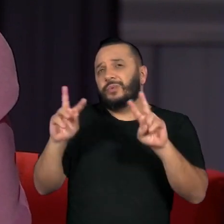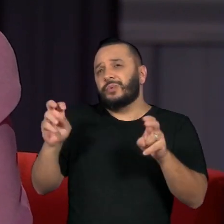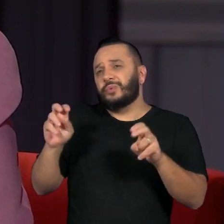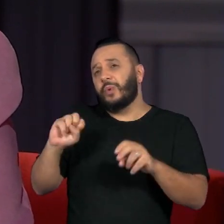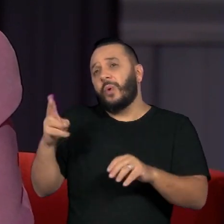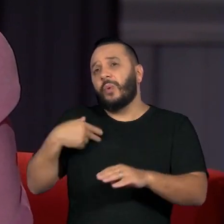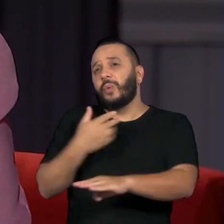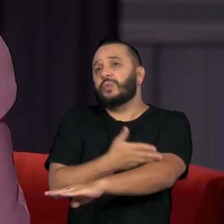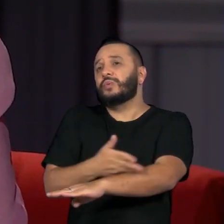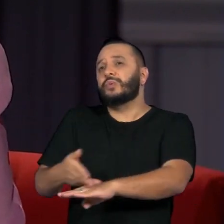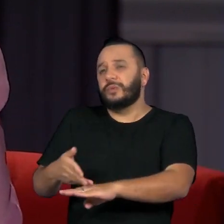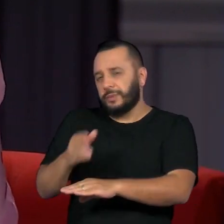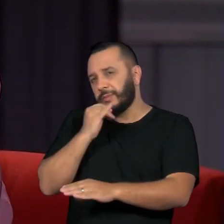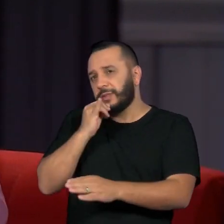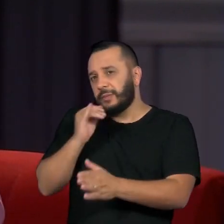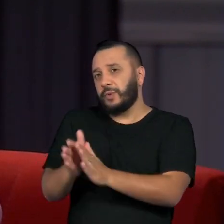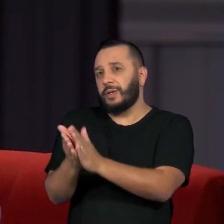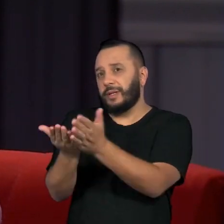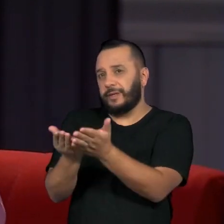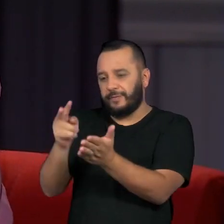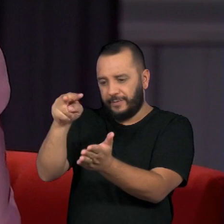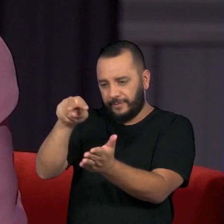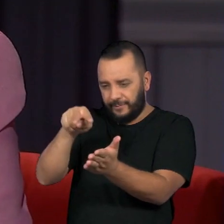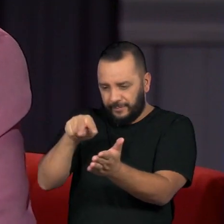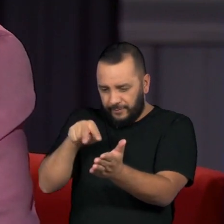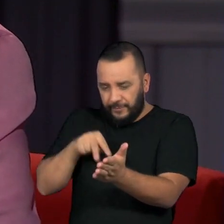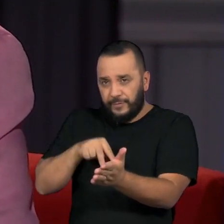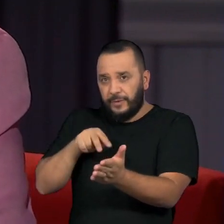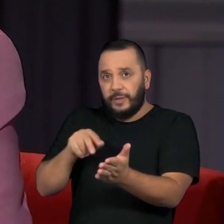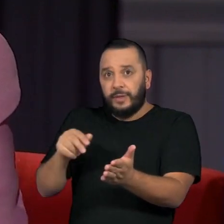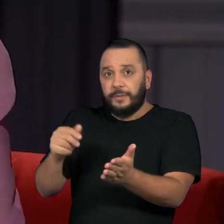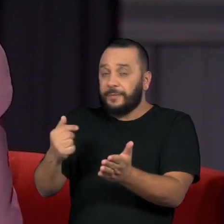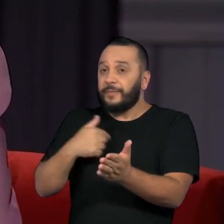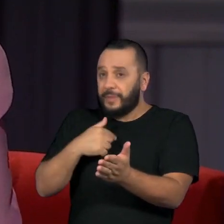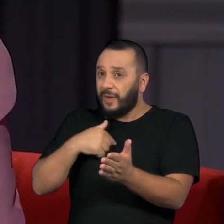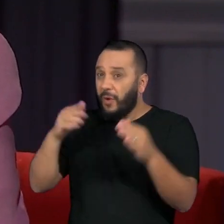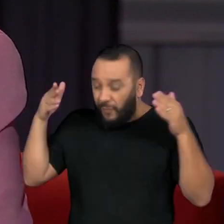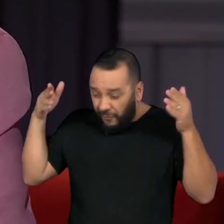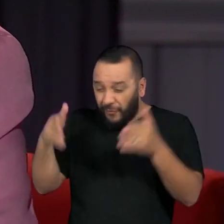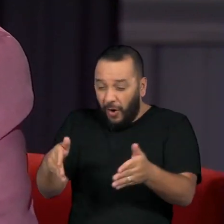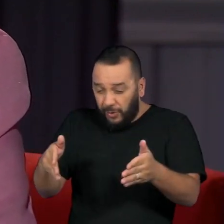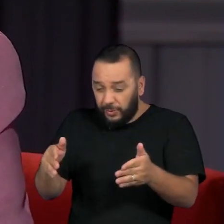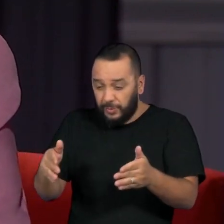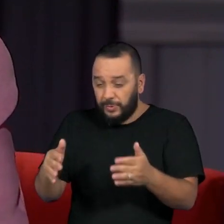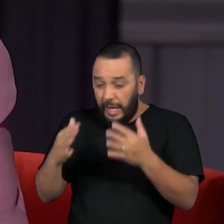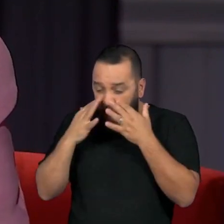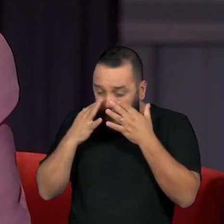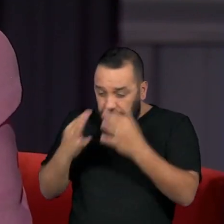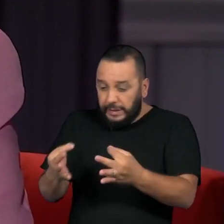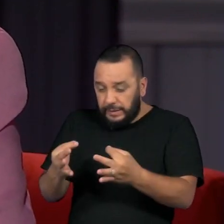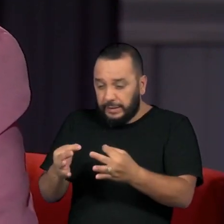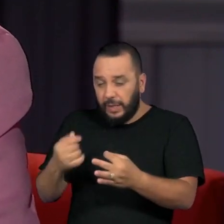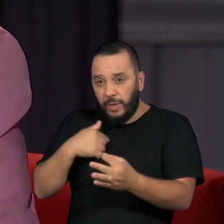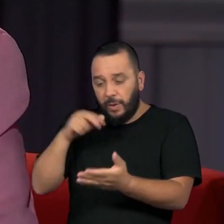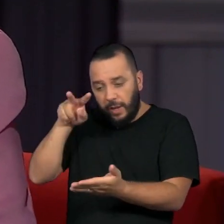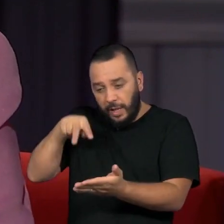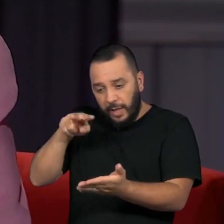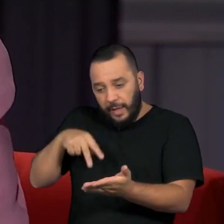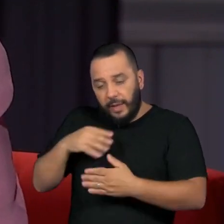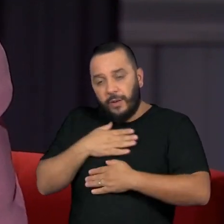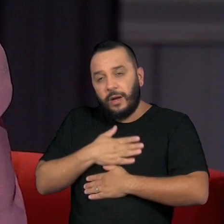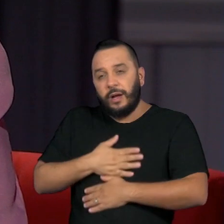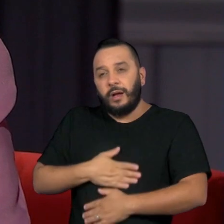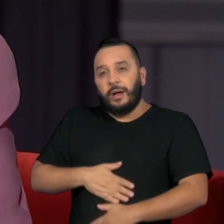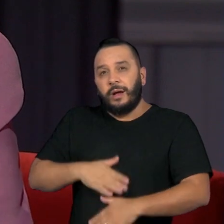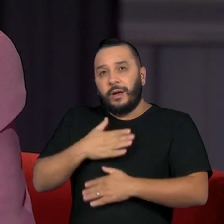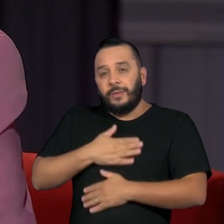não tenho um livro preferido, um hiperfoco, mas eu tenho um hiperfoco em ler. É aquilo que me acalma, Tá. que eu consigo fazer em